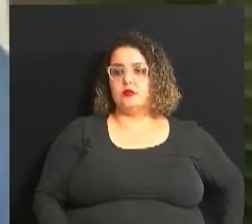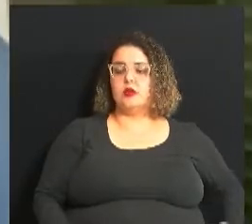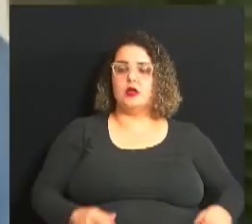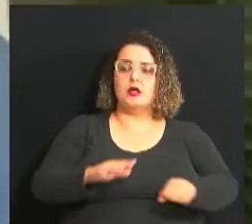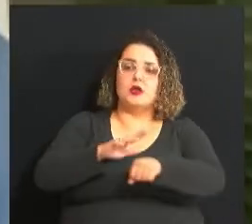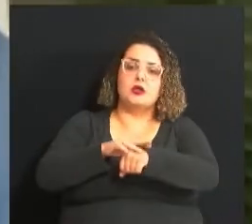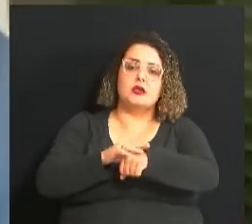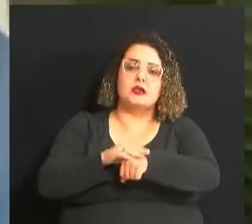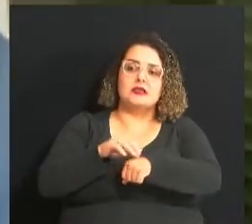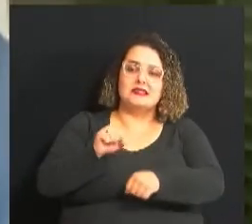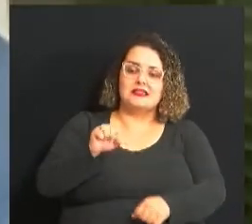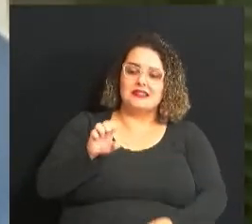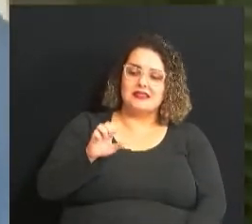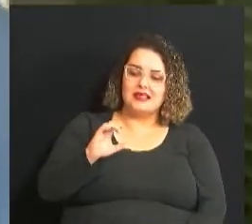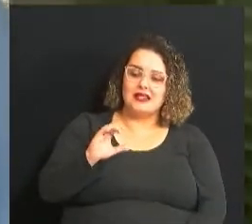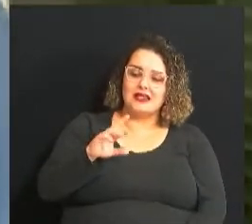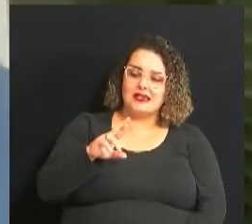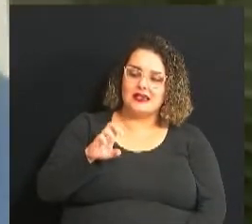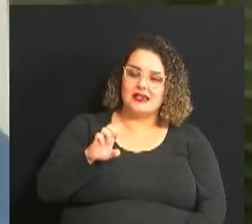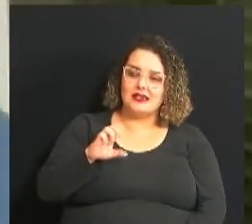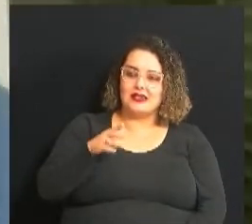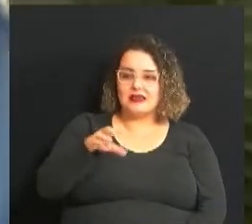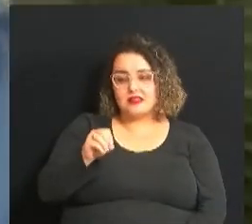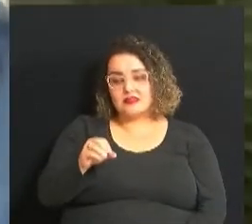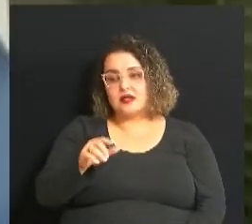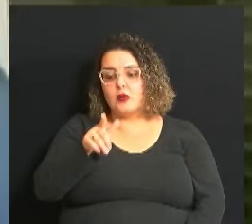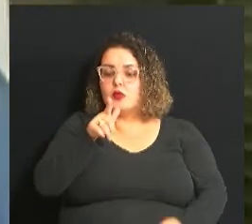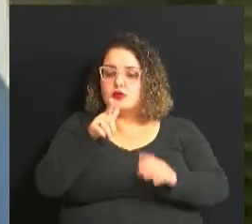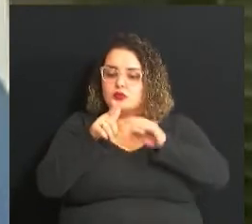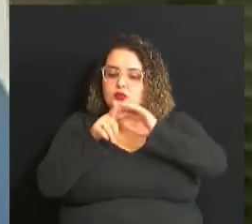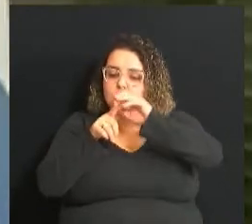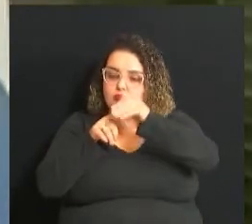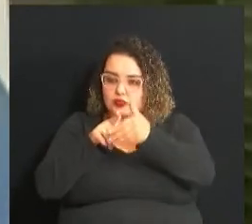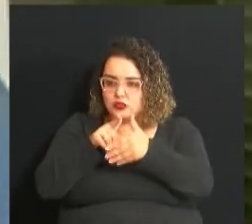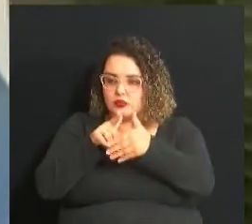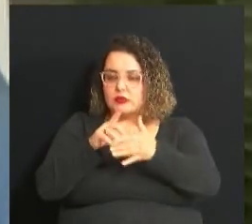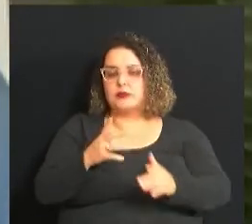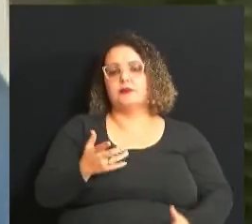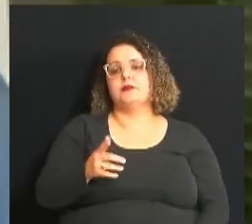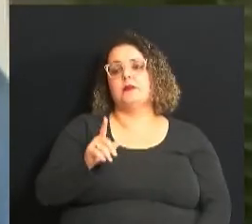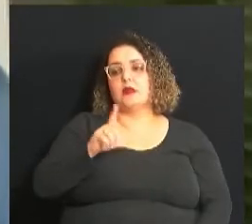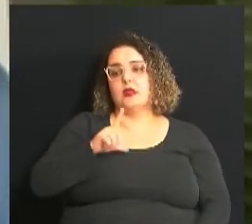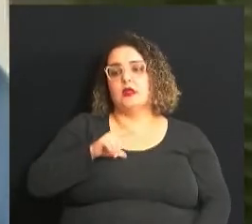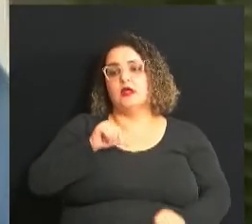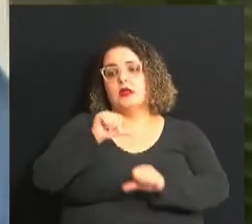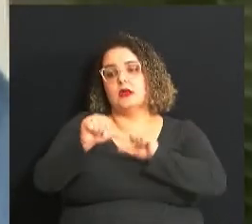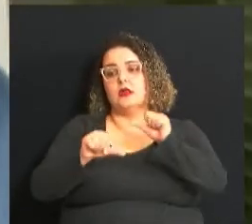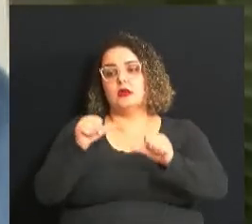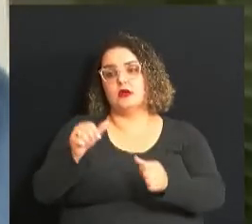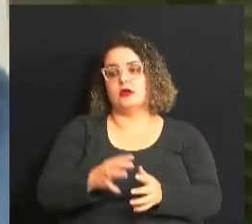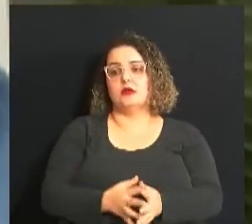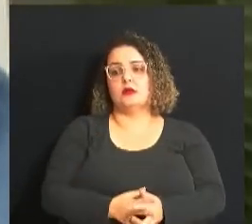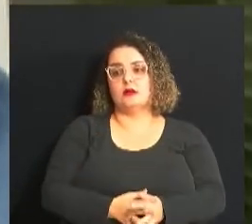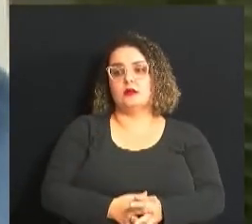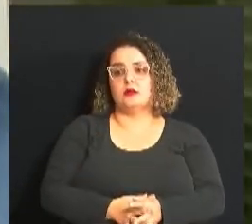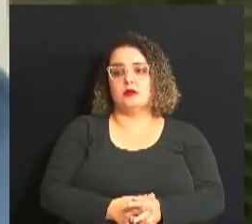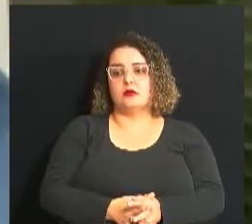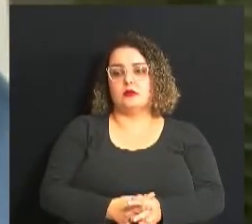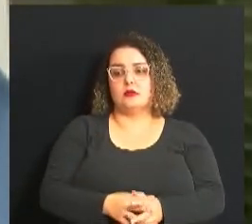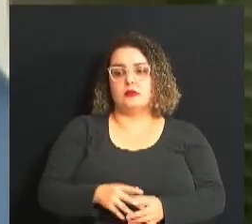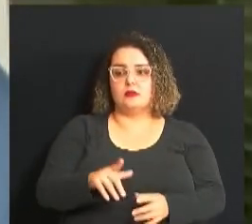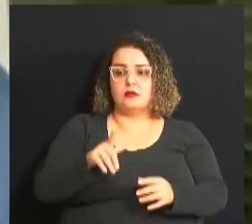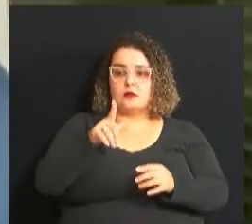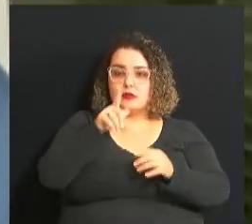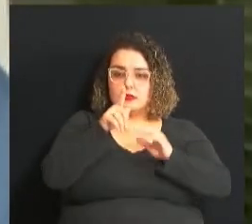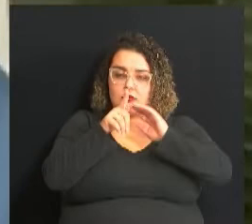uretral. E existem as doenças que aparecem como alguma alteração no órgão sexual masculino ou